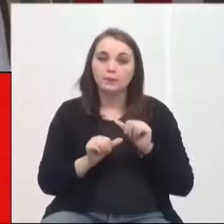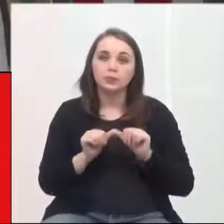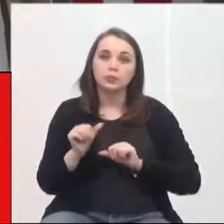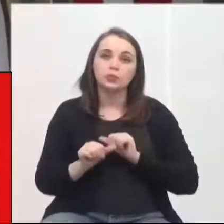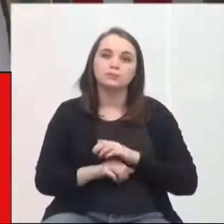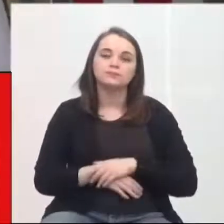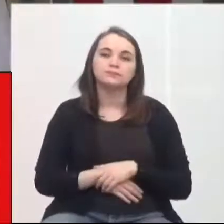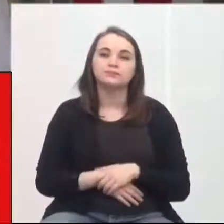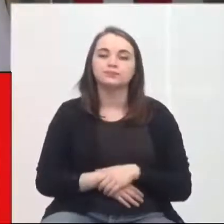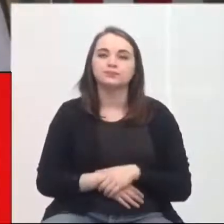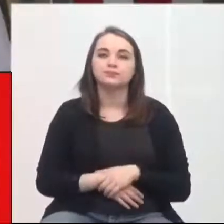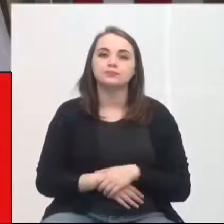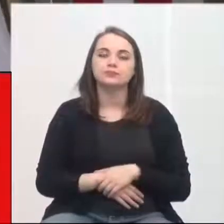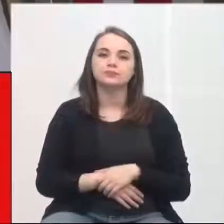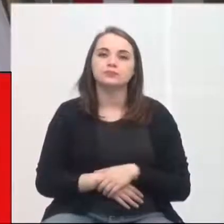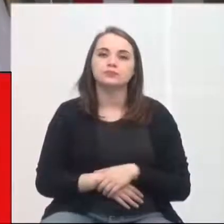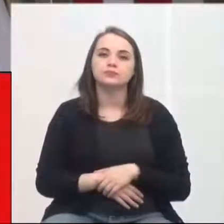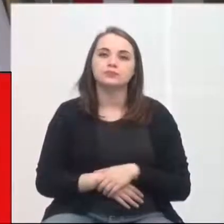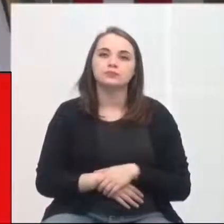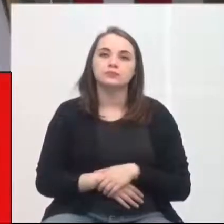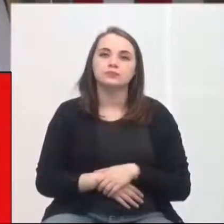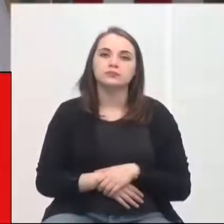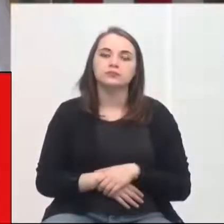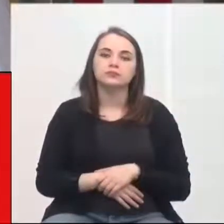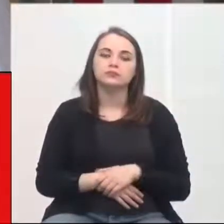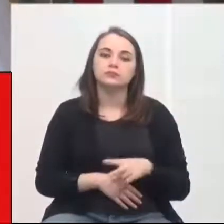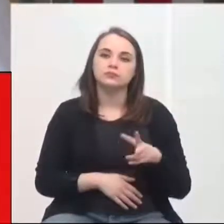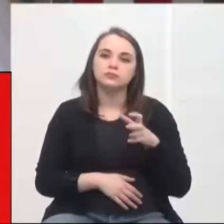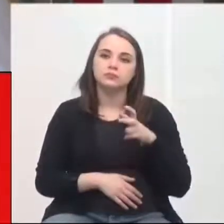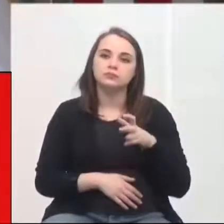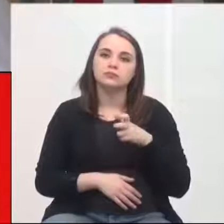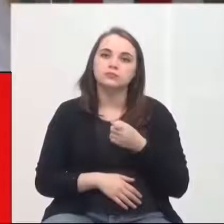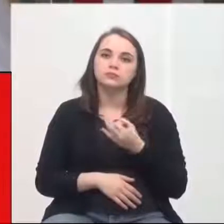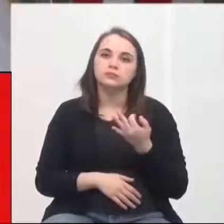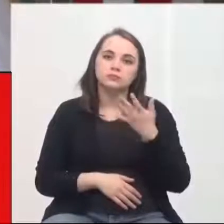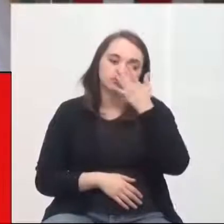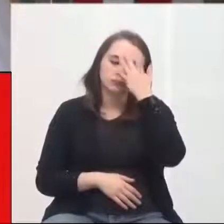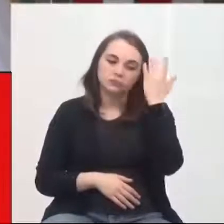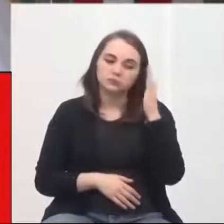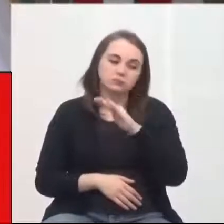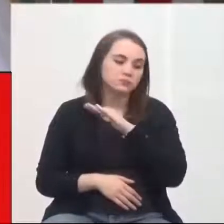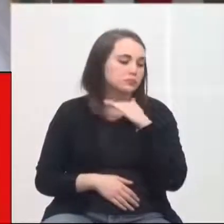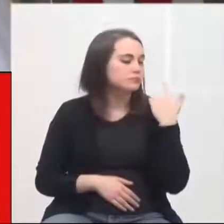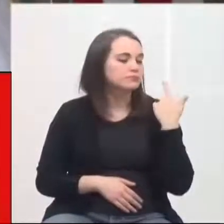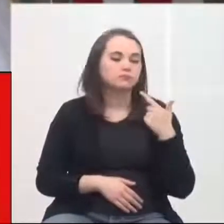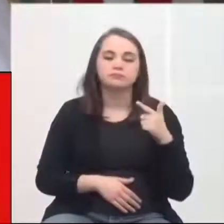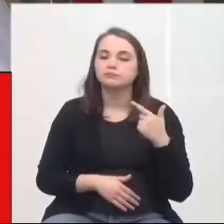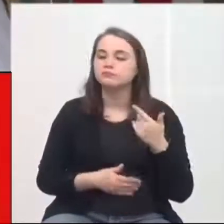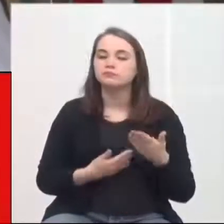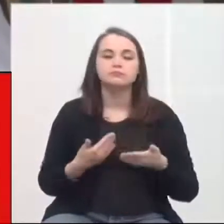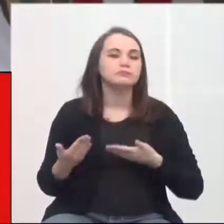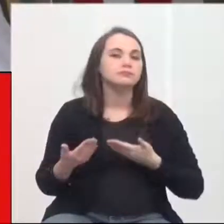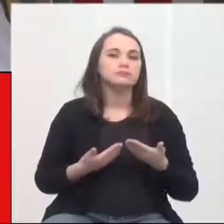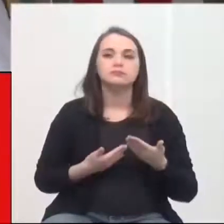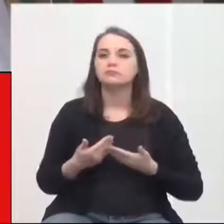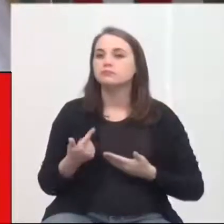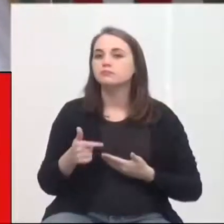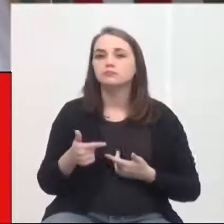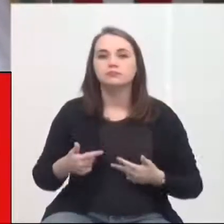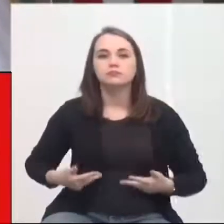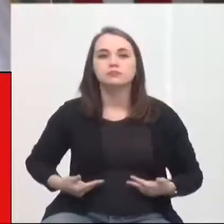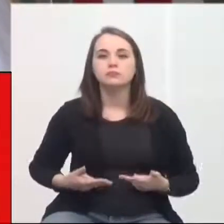senhor presidente. Percebemos tanta gente morrendo sem o atendimento, sem passar por uma cirurgia.